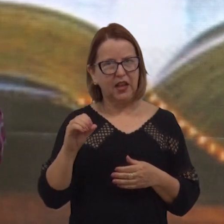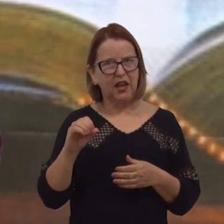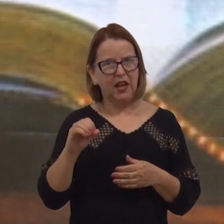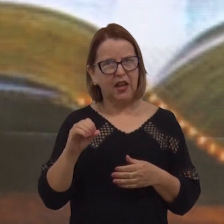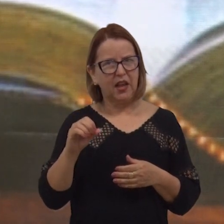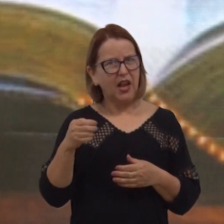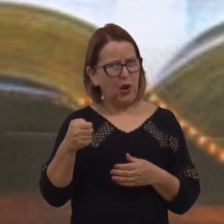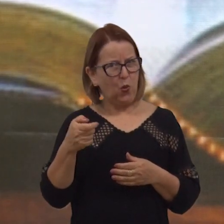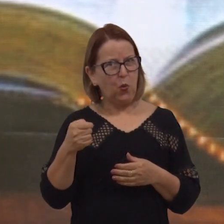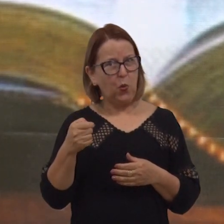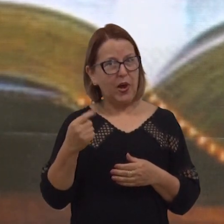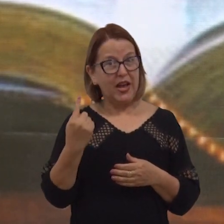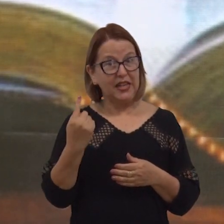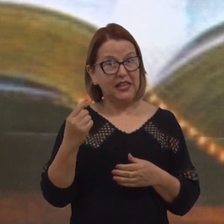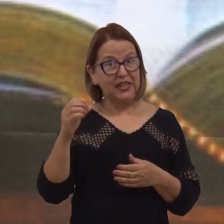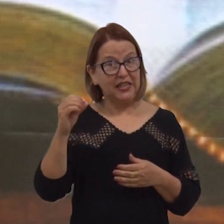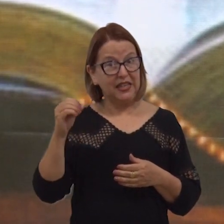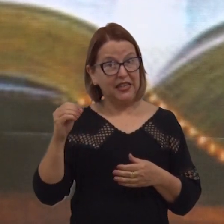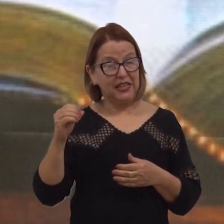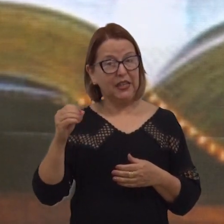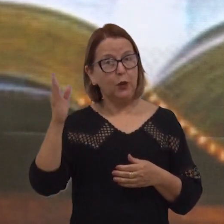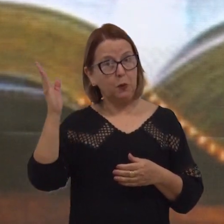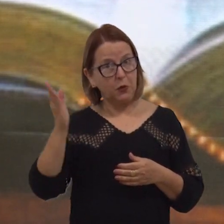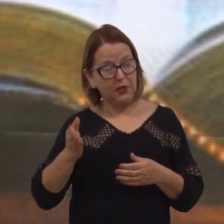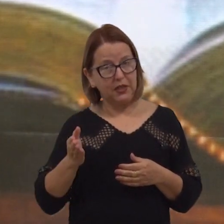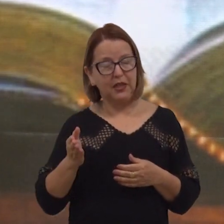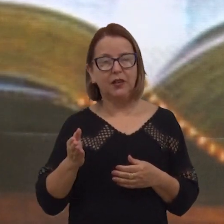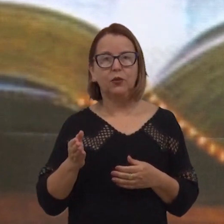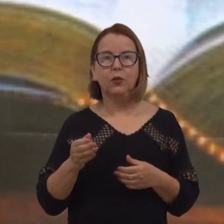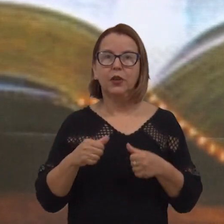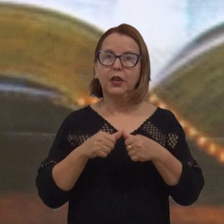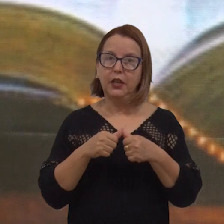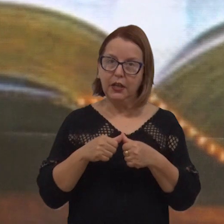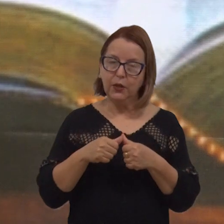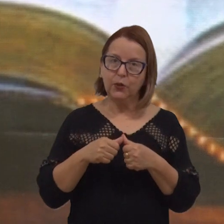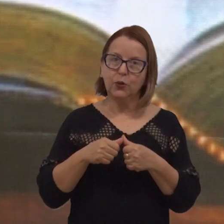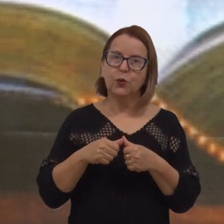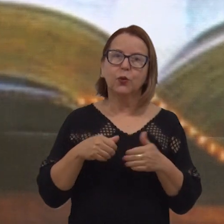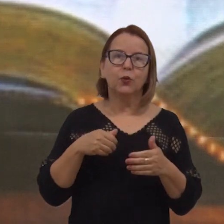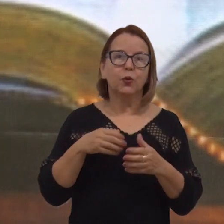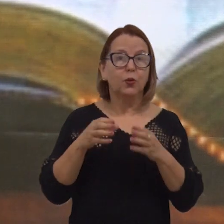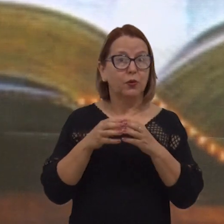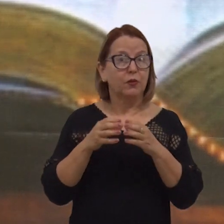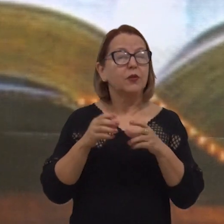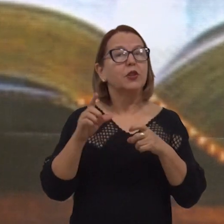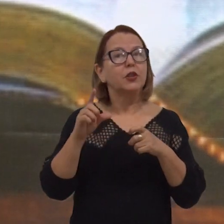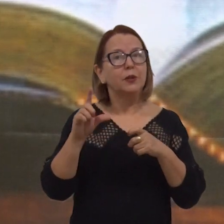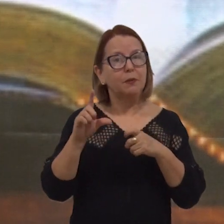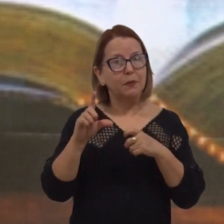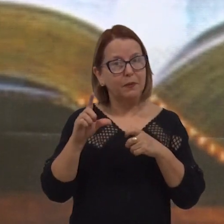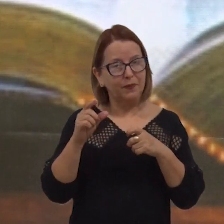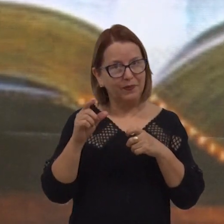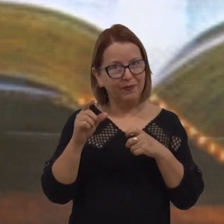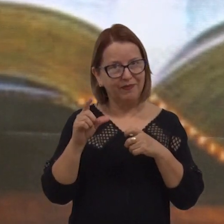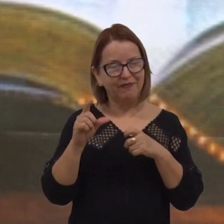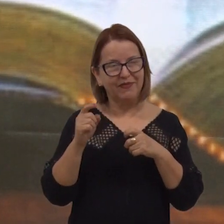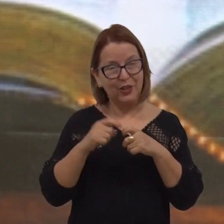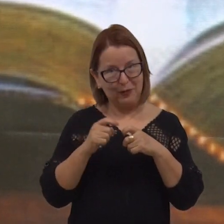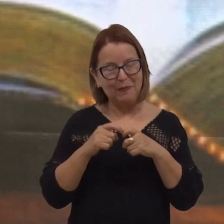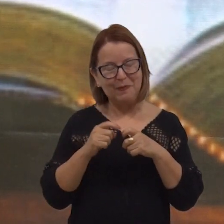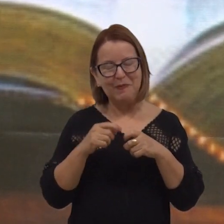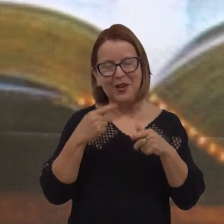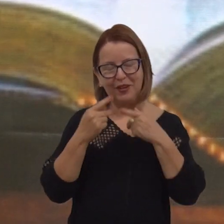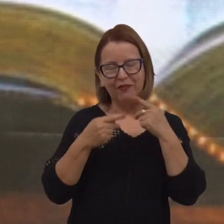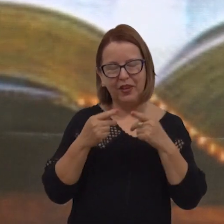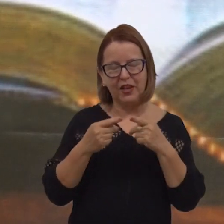100%, isso aqui são dados de médicos. O Dr. Macmillan diz isso, que as nossas doenças, de